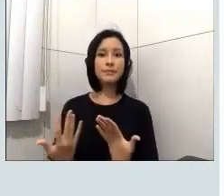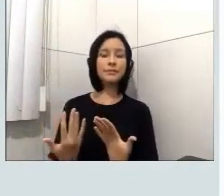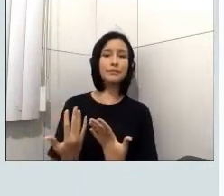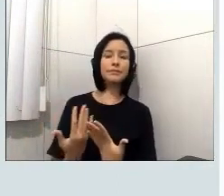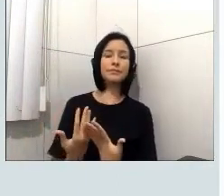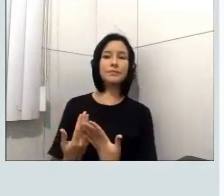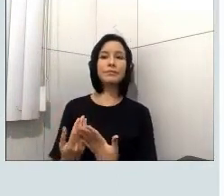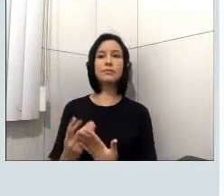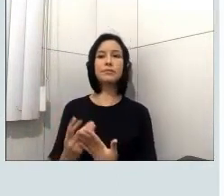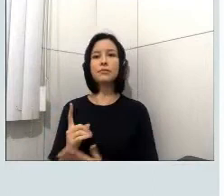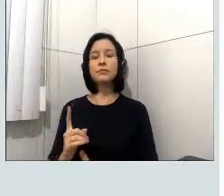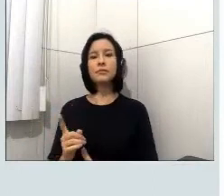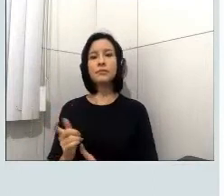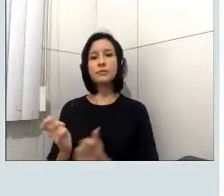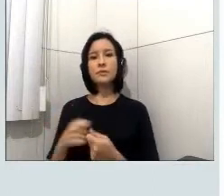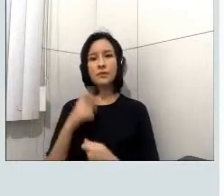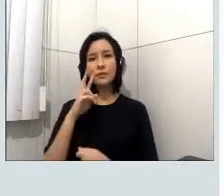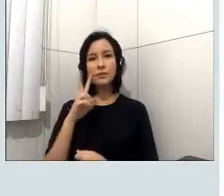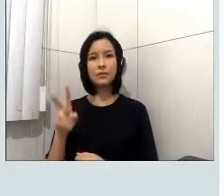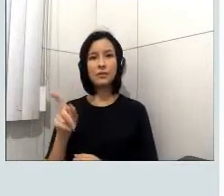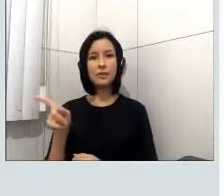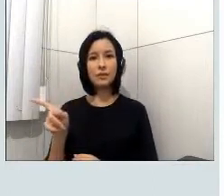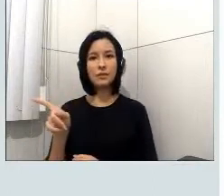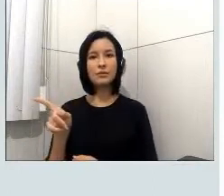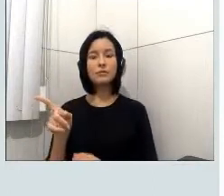essa aqui eu vou responder com vocês, certo?